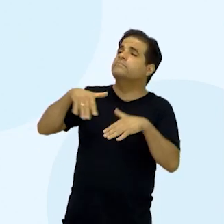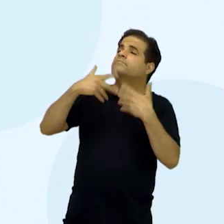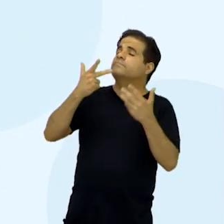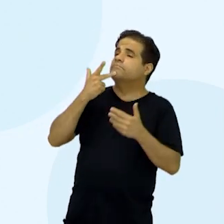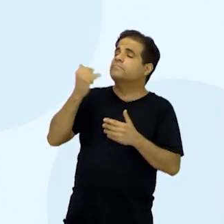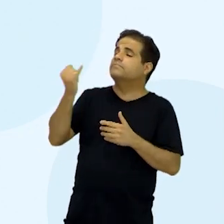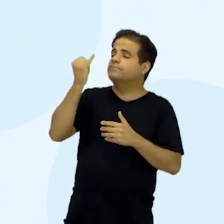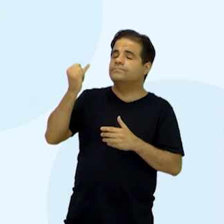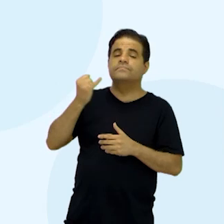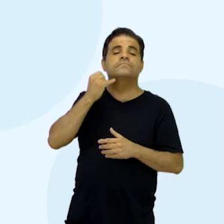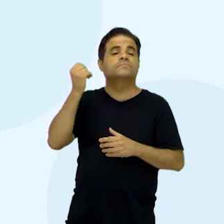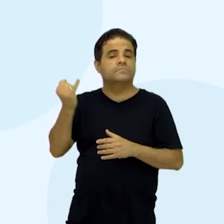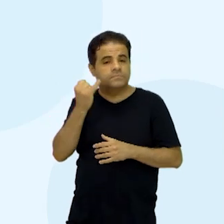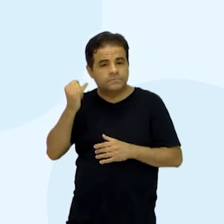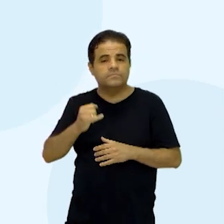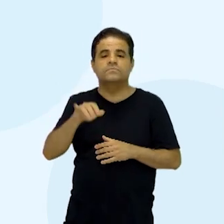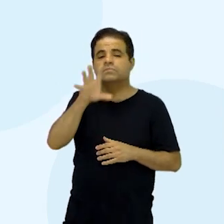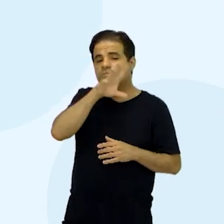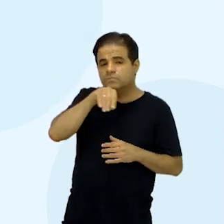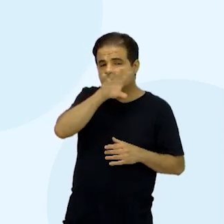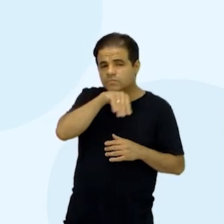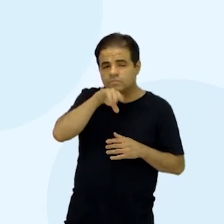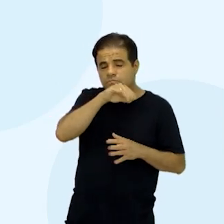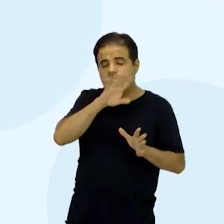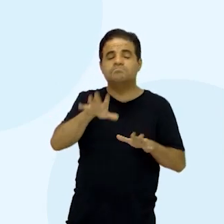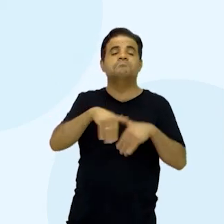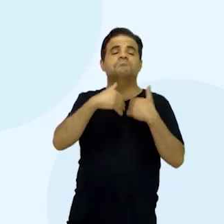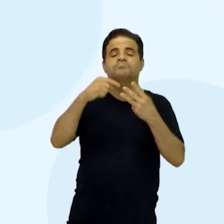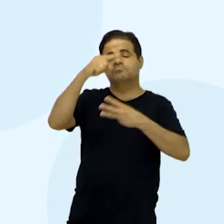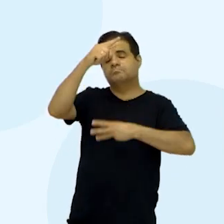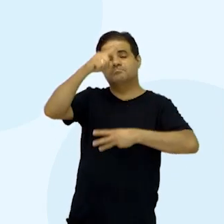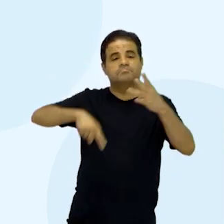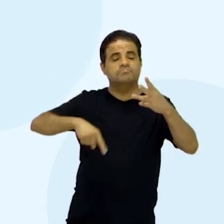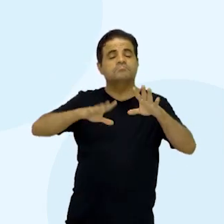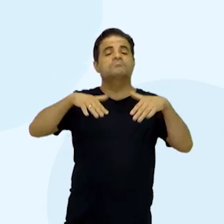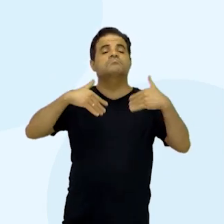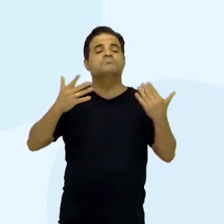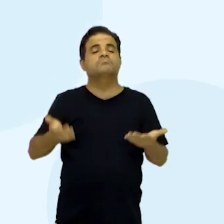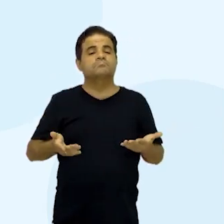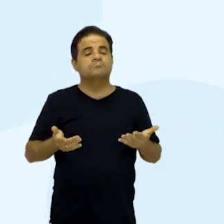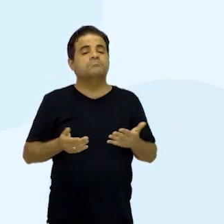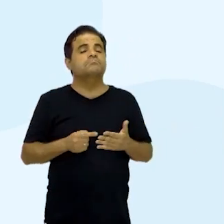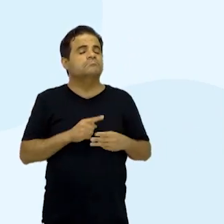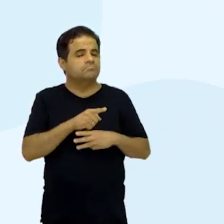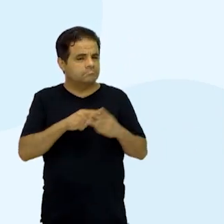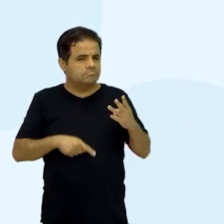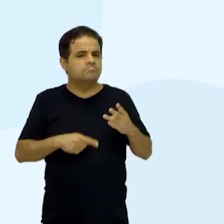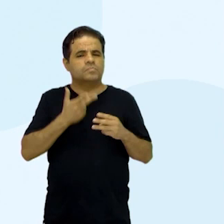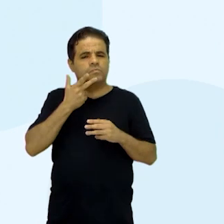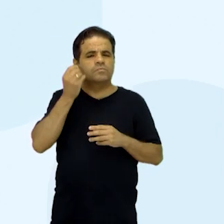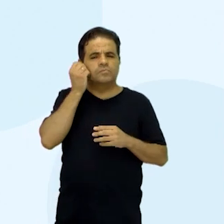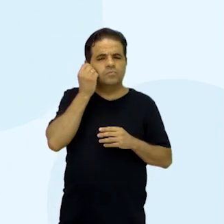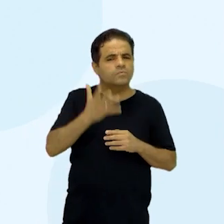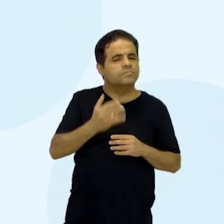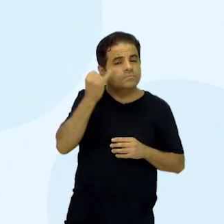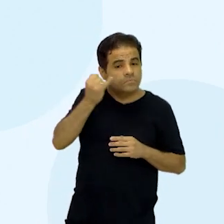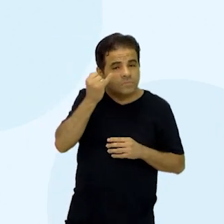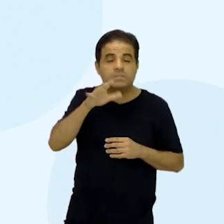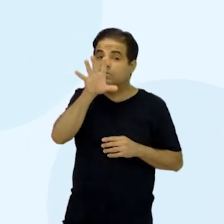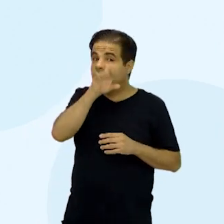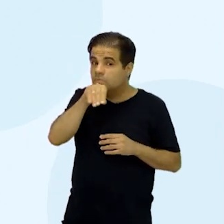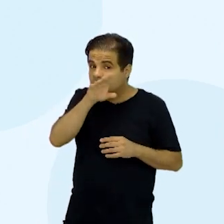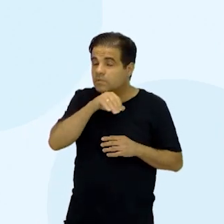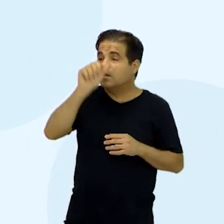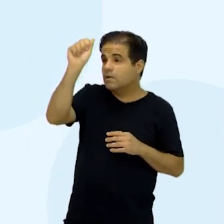importância, reforça a importância da oralidade? E aí? Sim, qual deles, né? Qual deles aí é o que reforça essa importância?